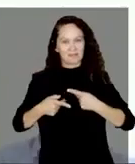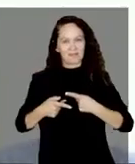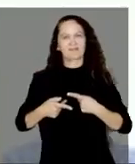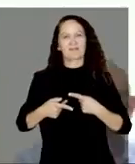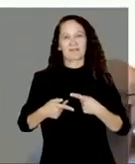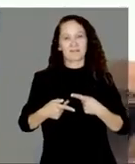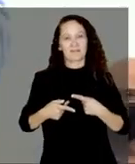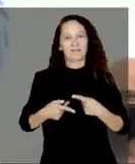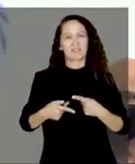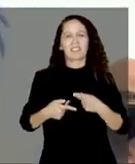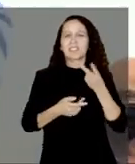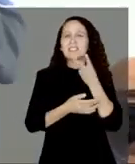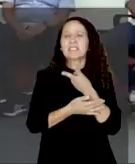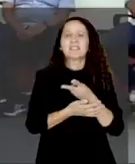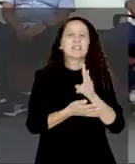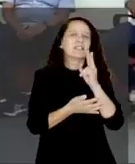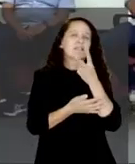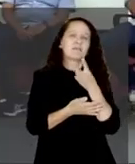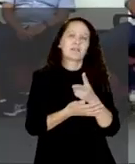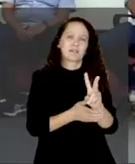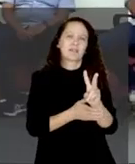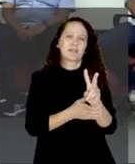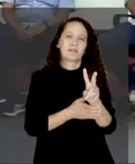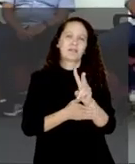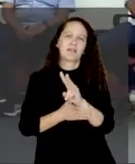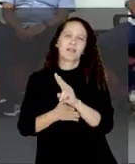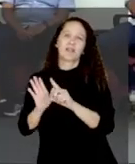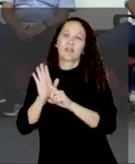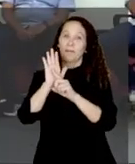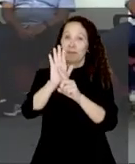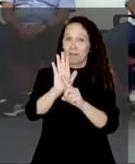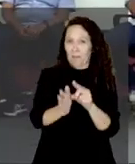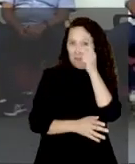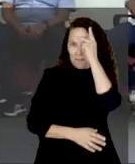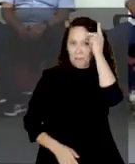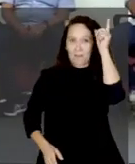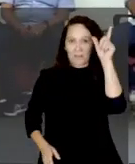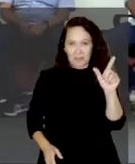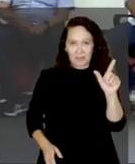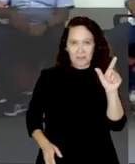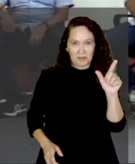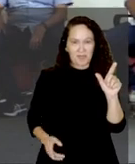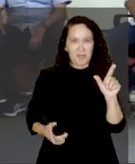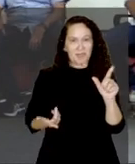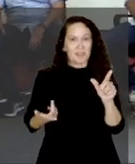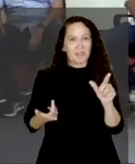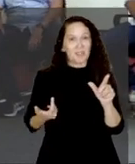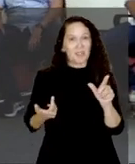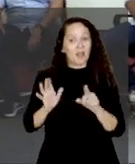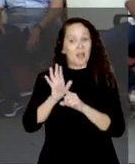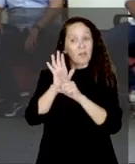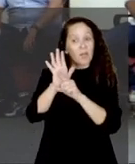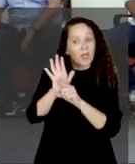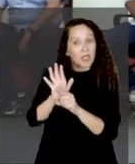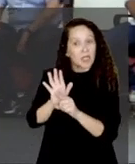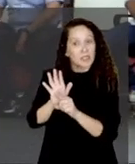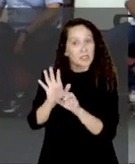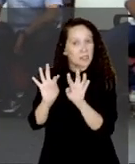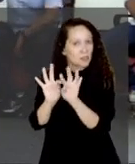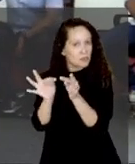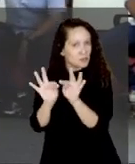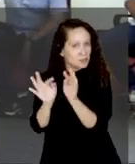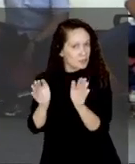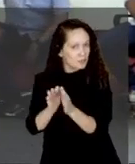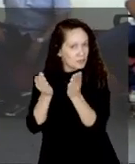nesse país. Nós tivemos rebeliões extraordinárias do movimento negro nesse país durante todo o período